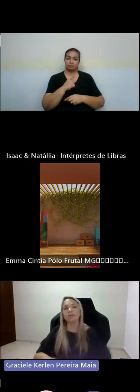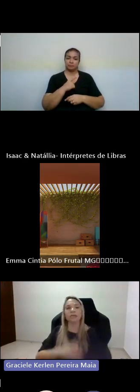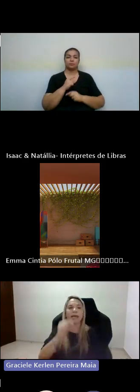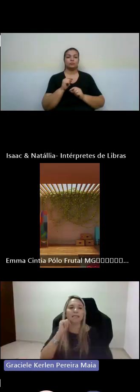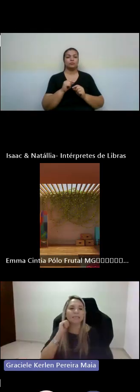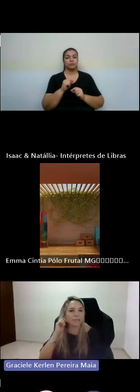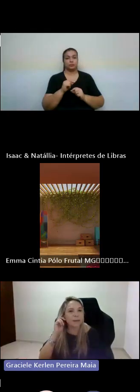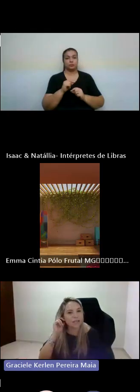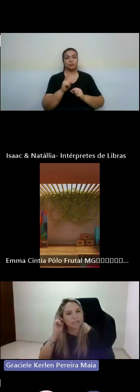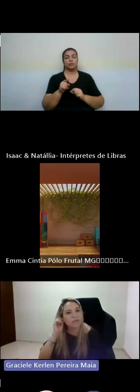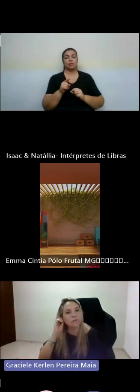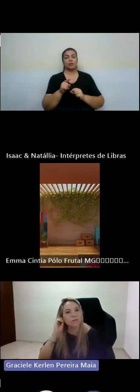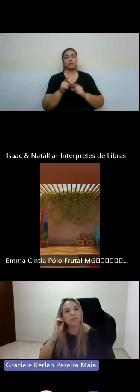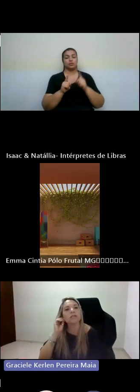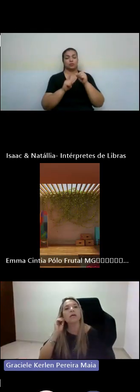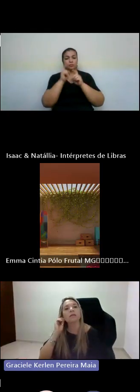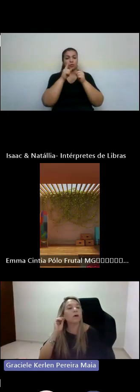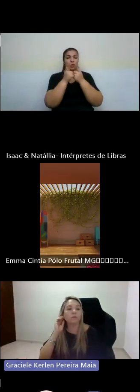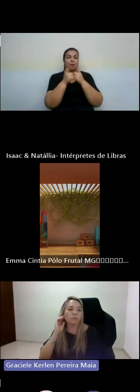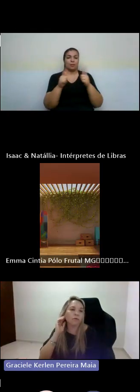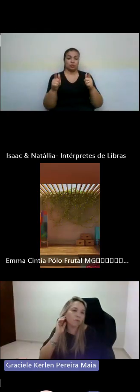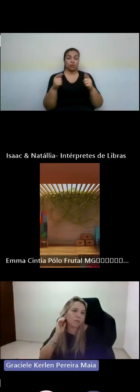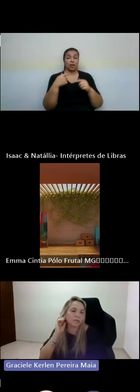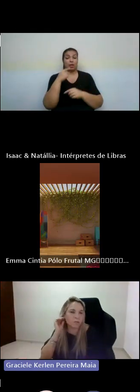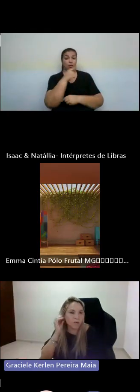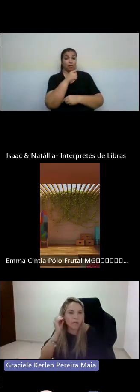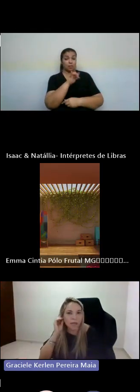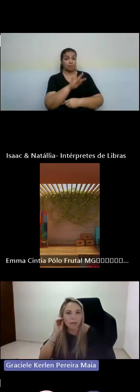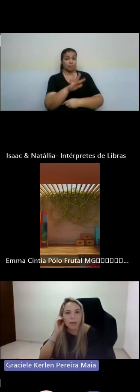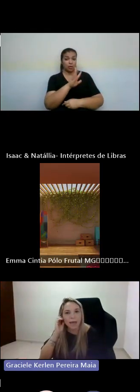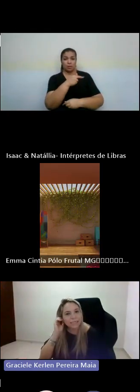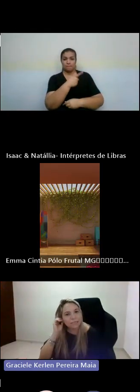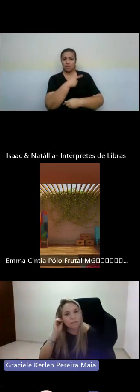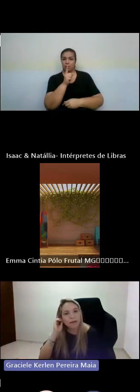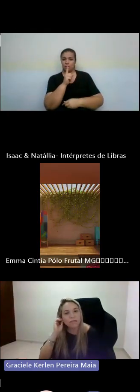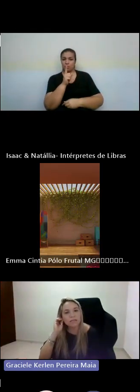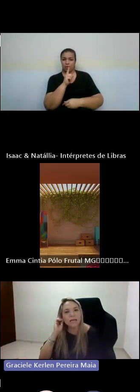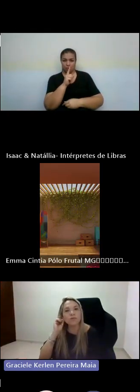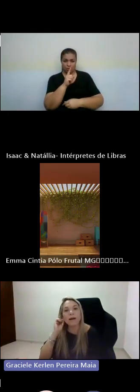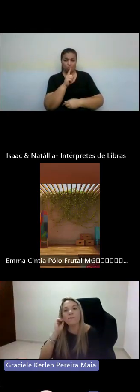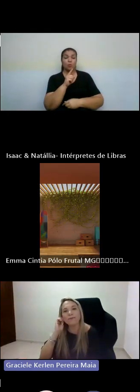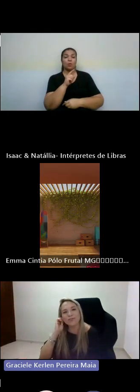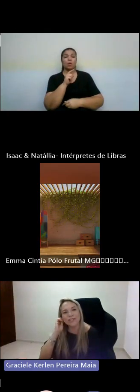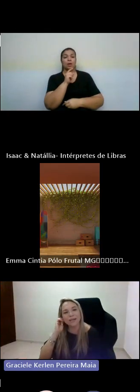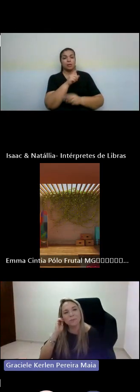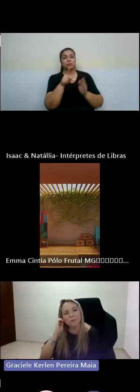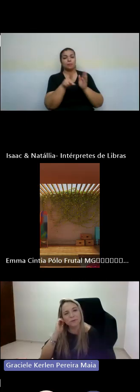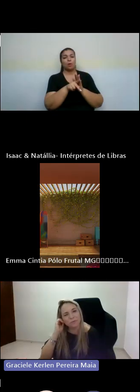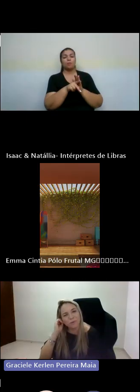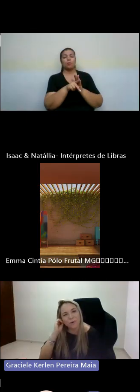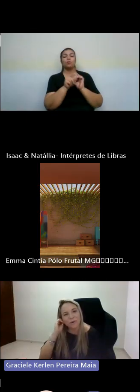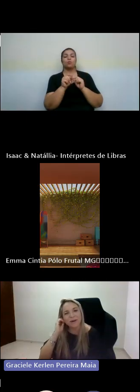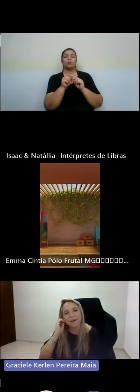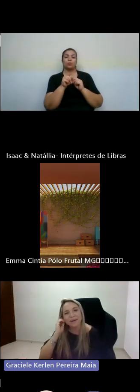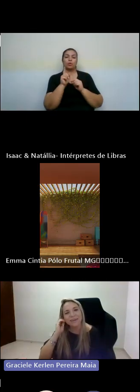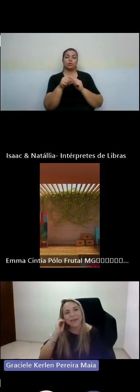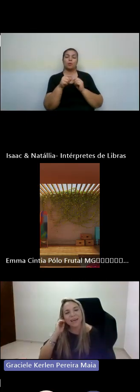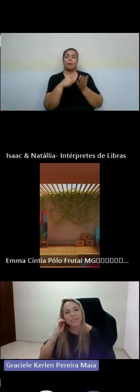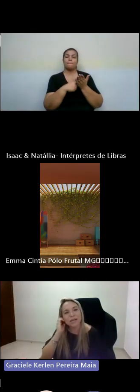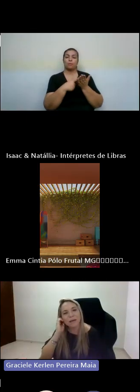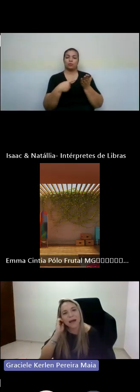gramaticais. Eu tirei essas imagens aí, viu, gente? Não são minhas, não criei. Essas imagens é de uma apostila muito